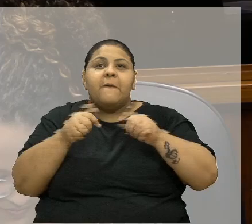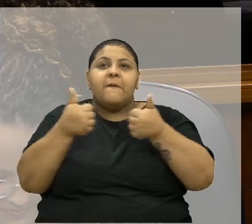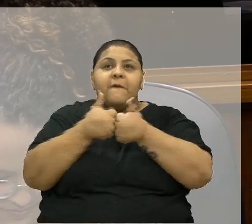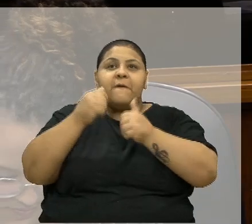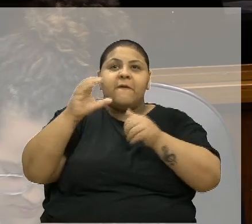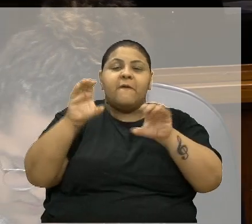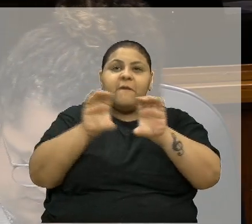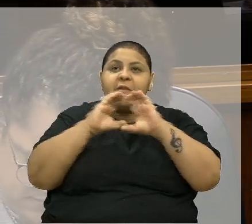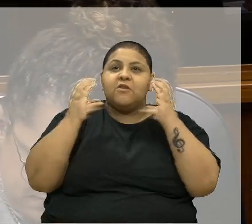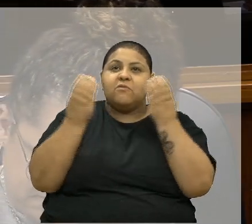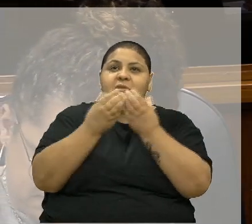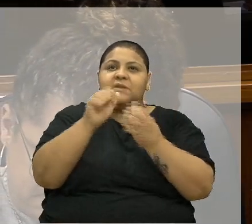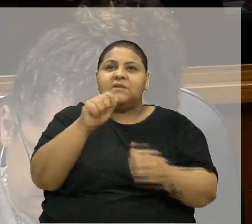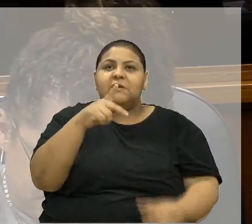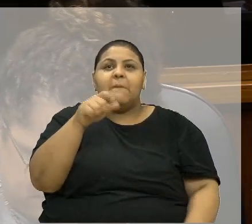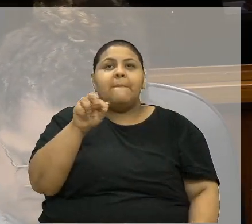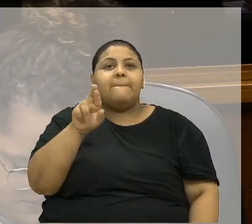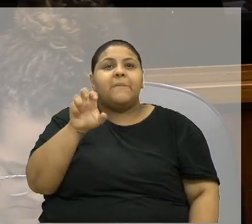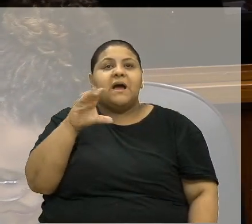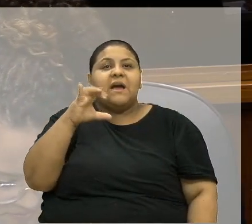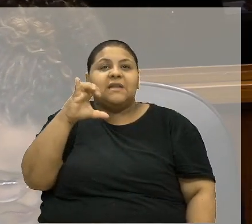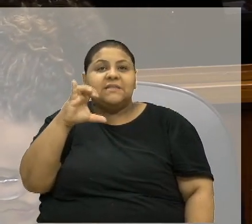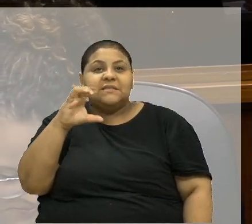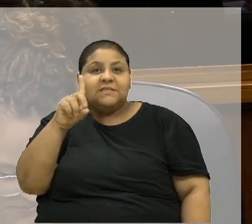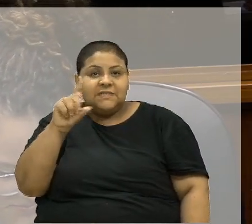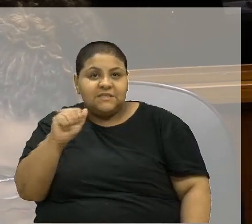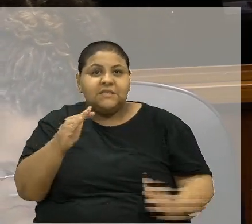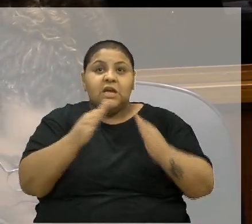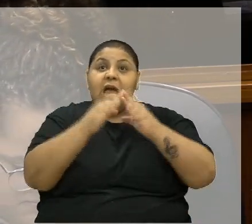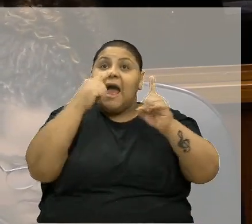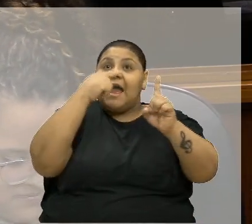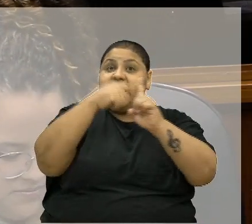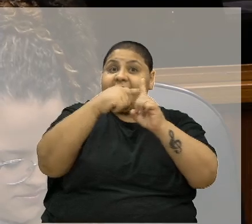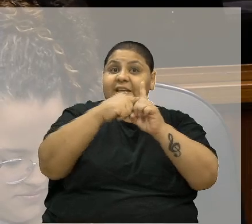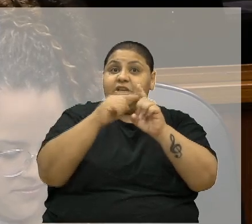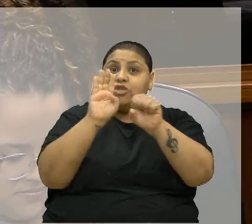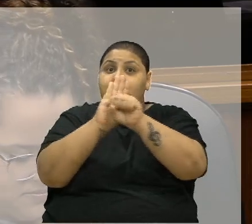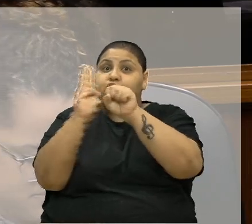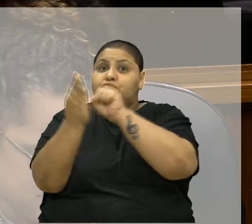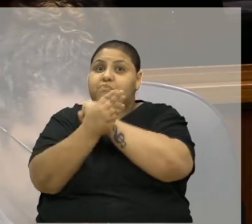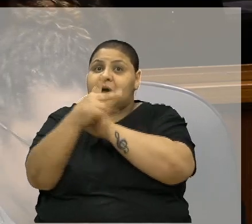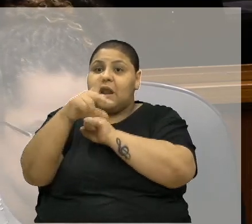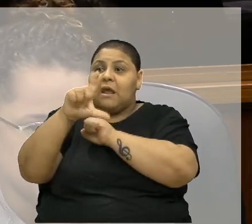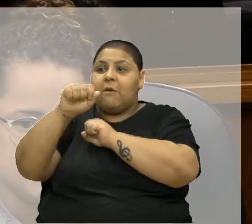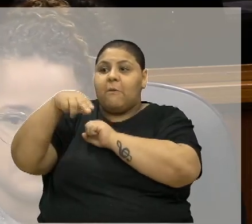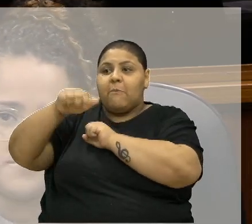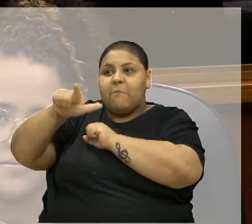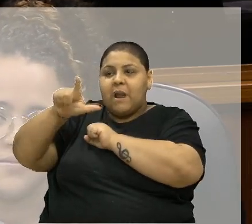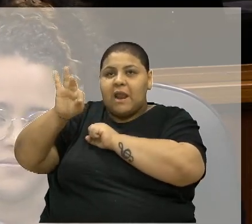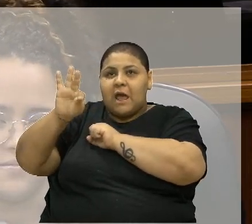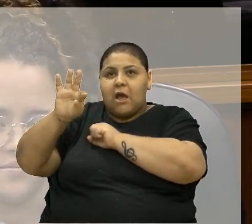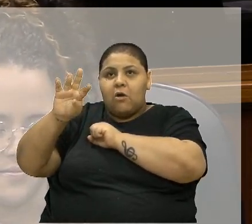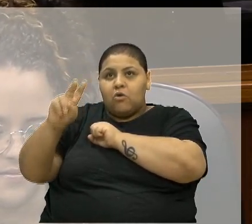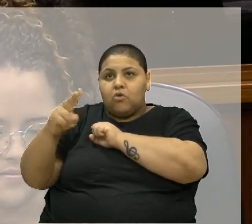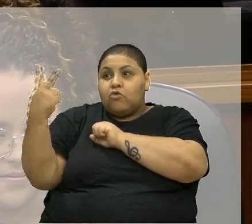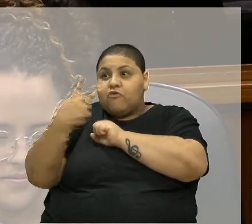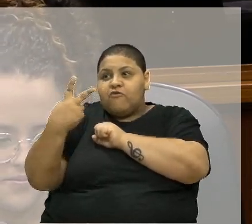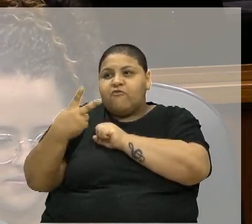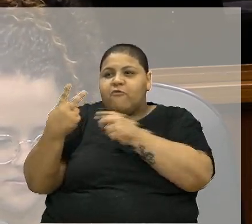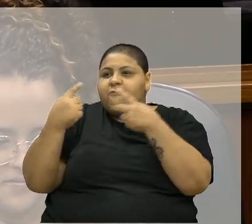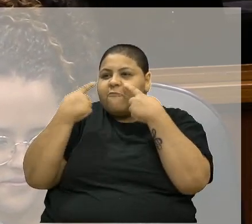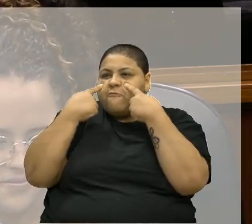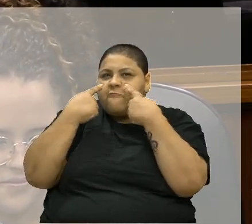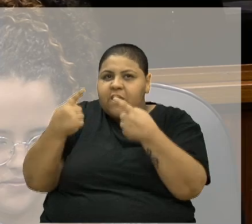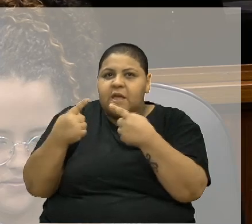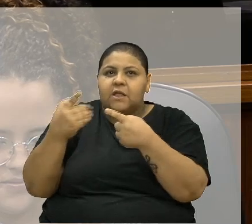da Aparecida. Vejam, na igreja da Aparecida, no Planalto 2, vendo as meninas e os meninos fazerem balé